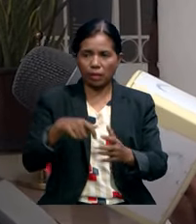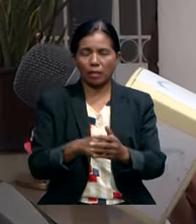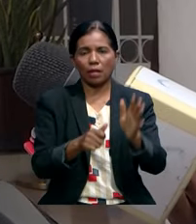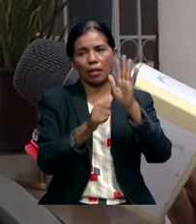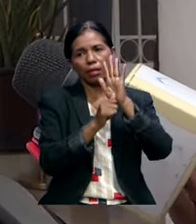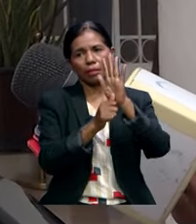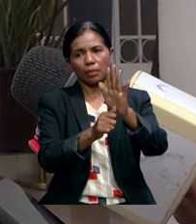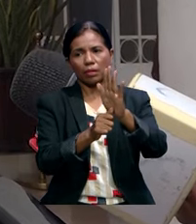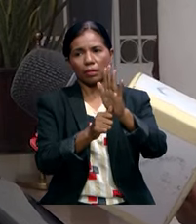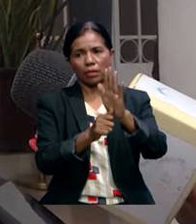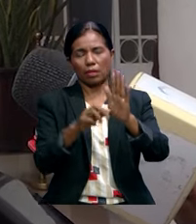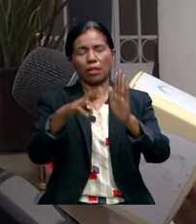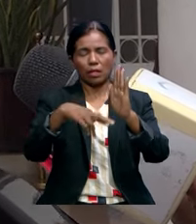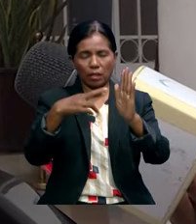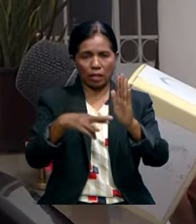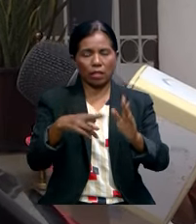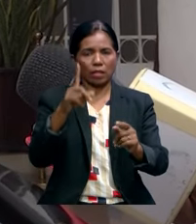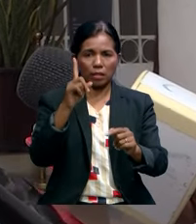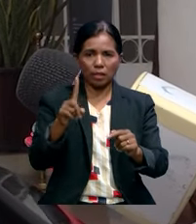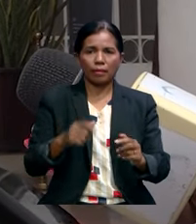apresenta pacote reforma e da